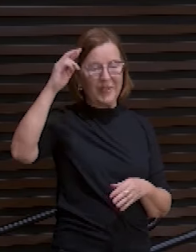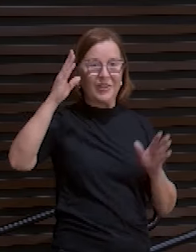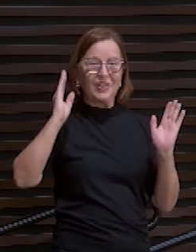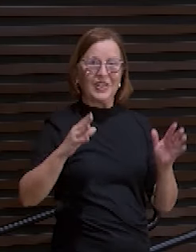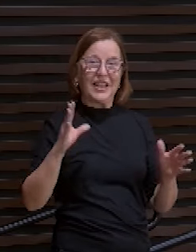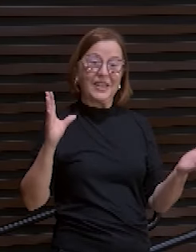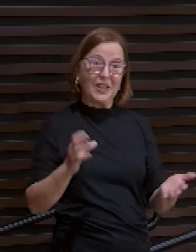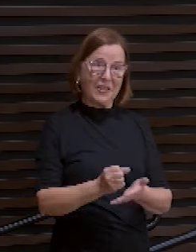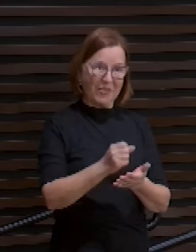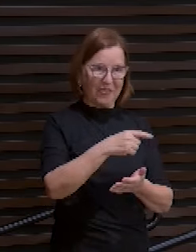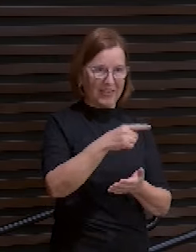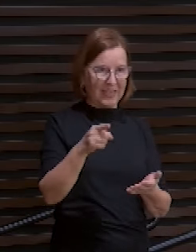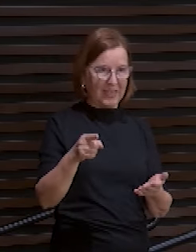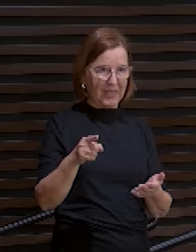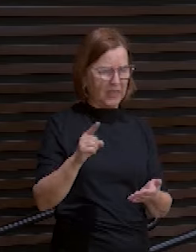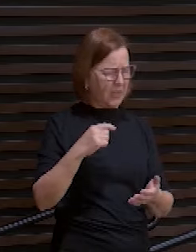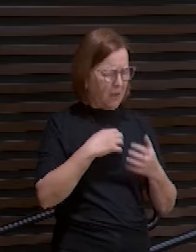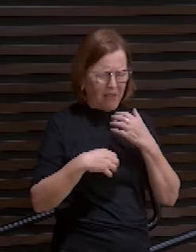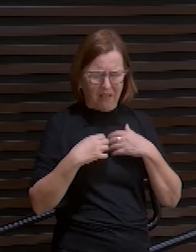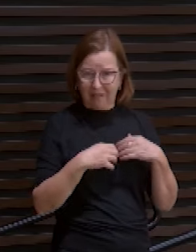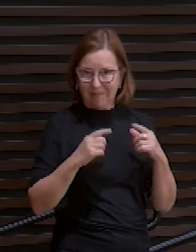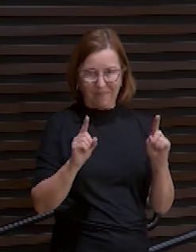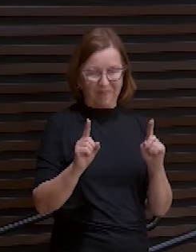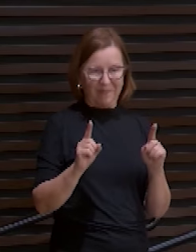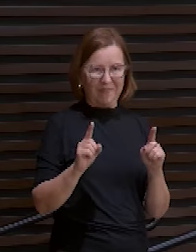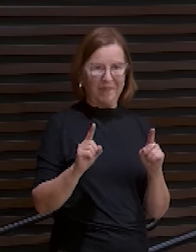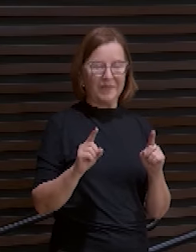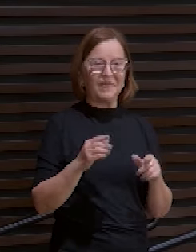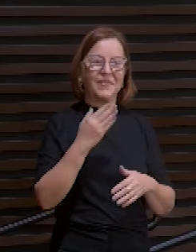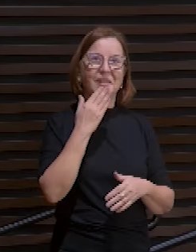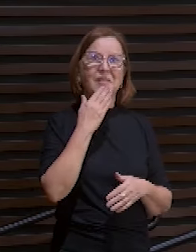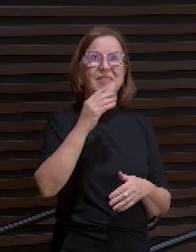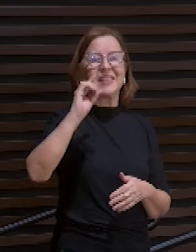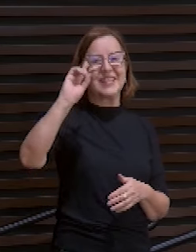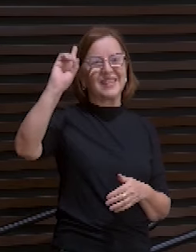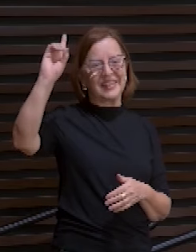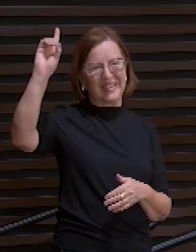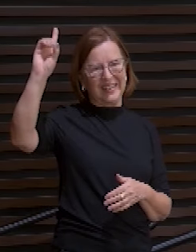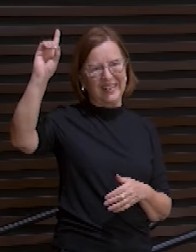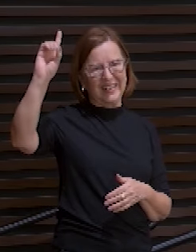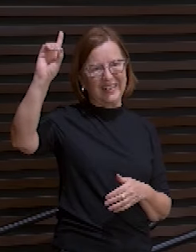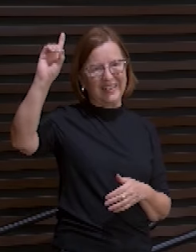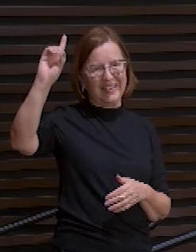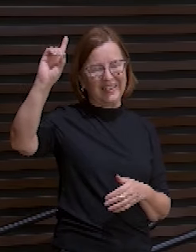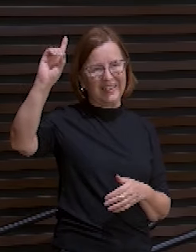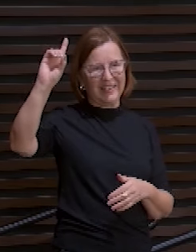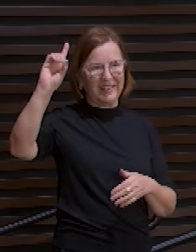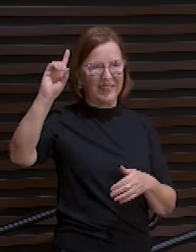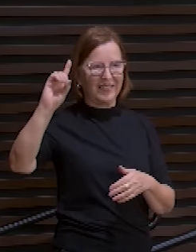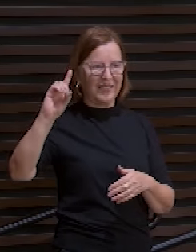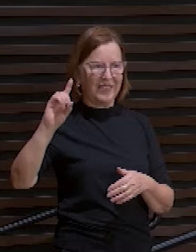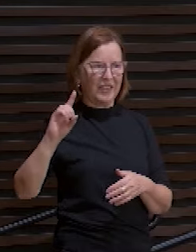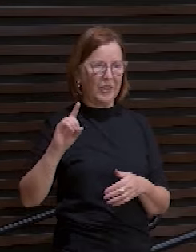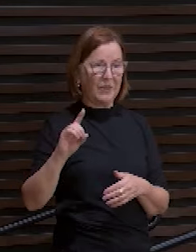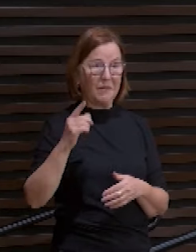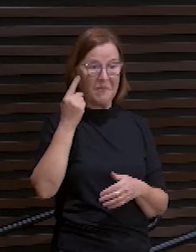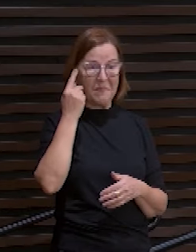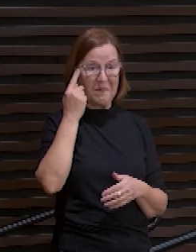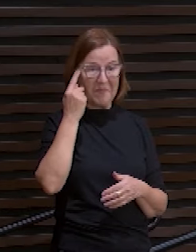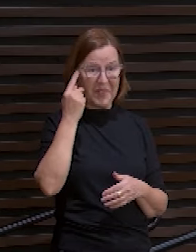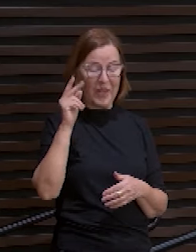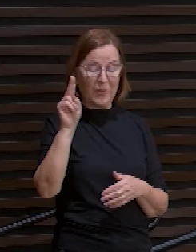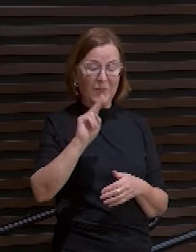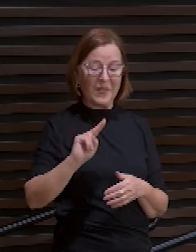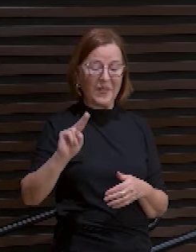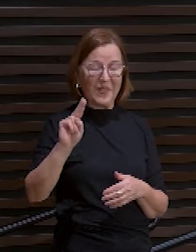alcançou não se desespere peça a ele para te usar para pregar o